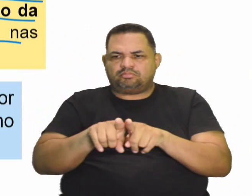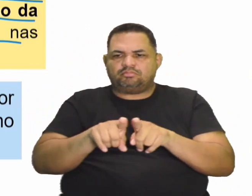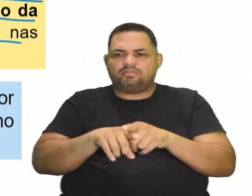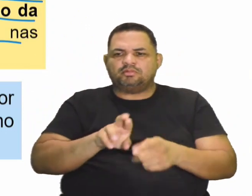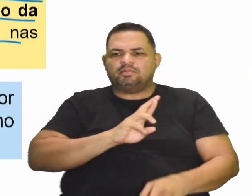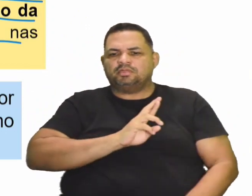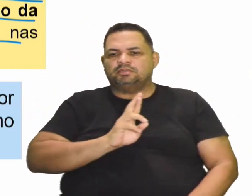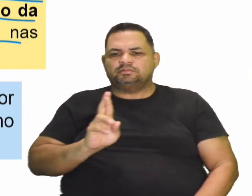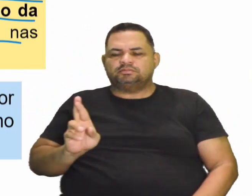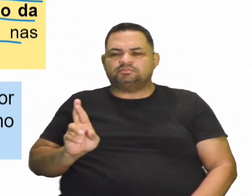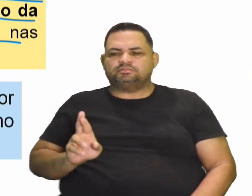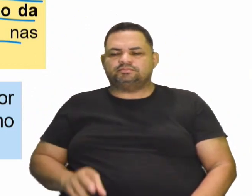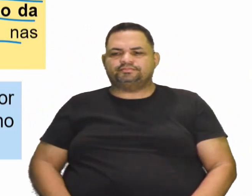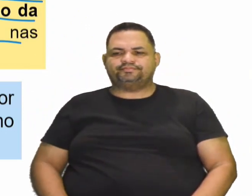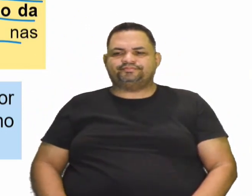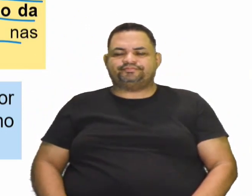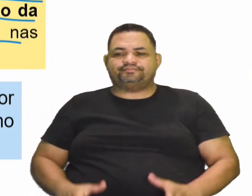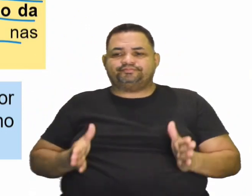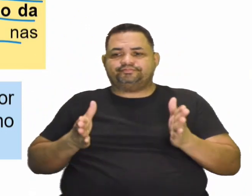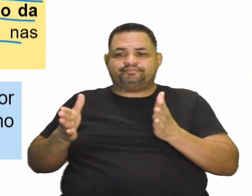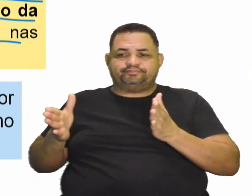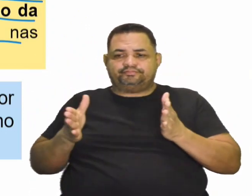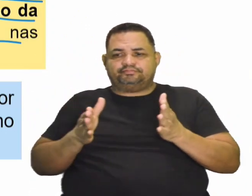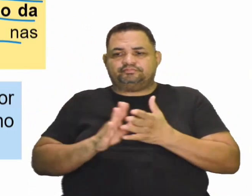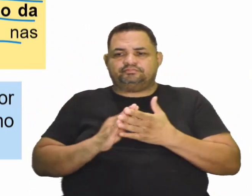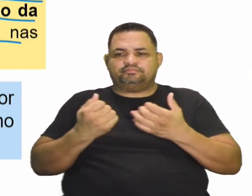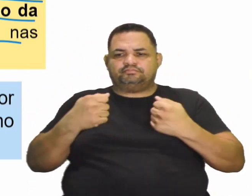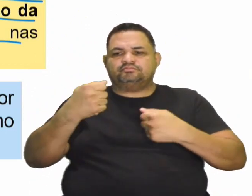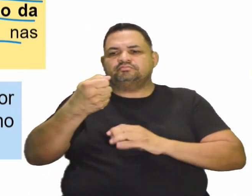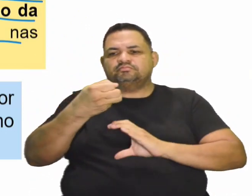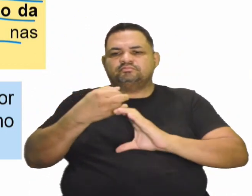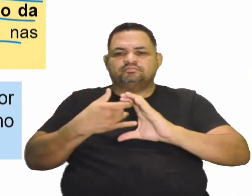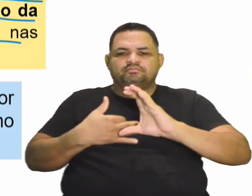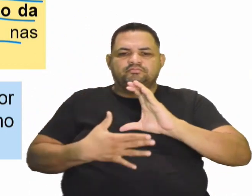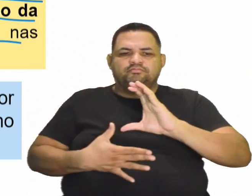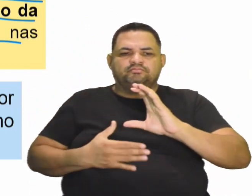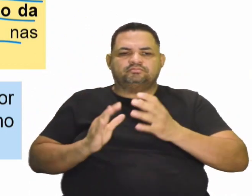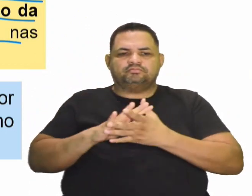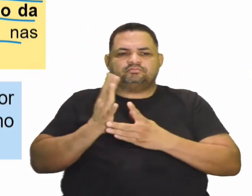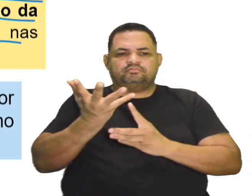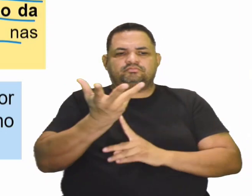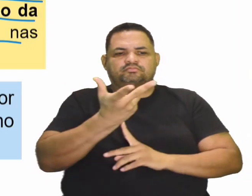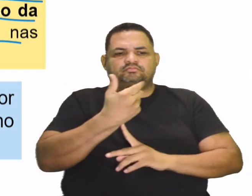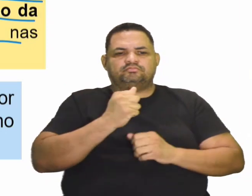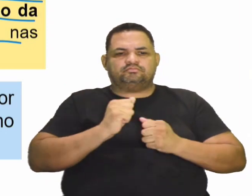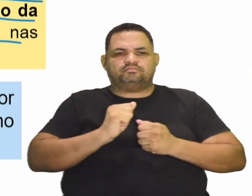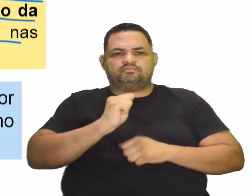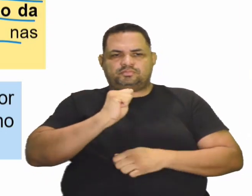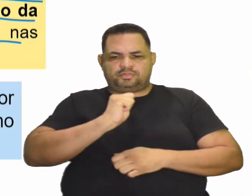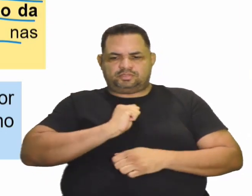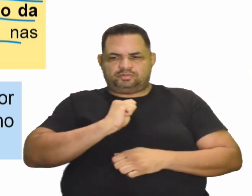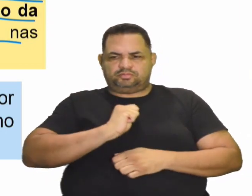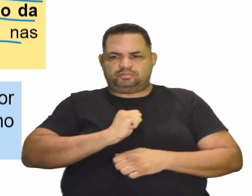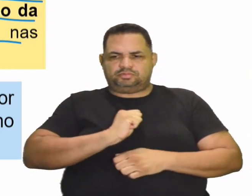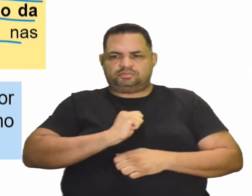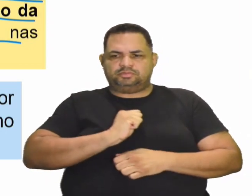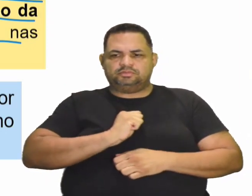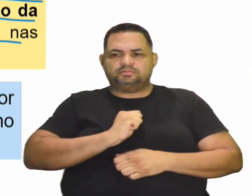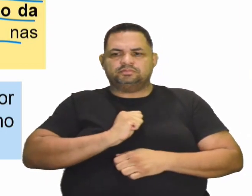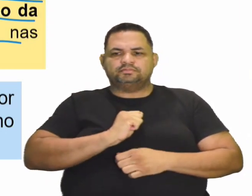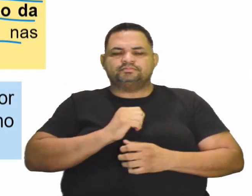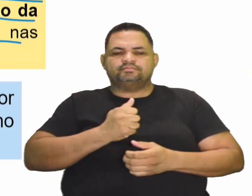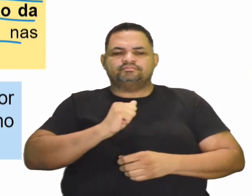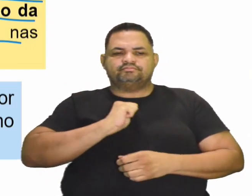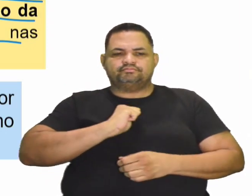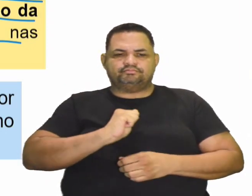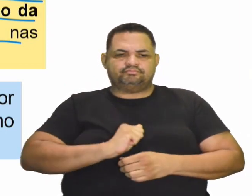religiosas, né? Então, é um período que podemos caracterizar como arte antropocêntrica, né? O homem, o